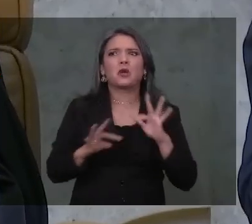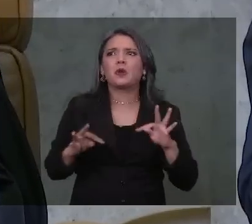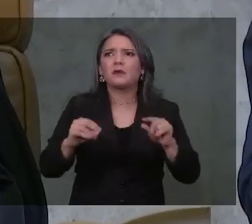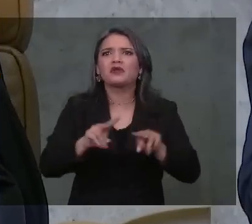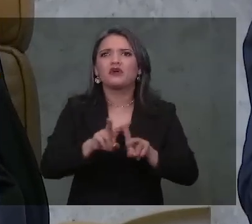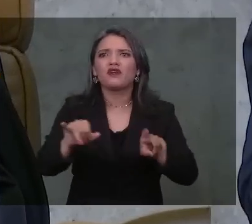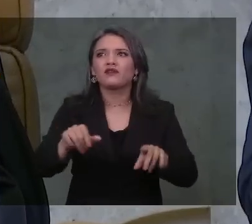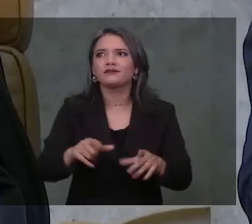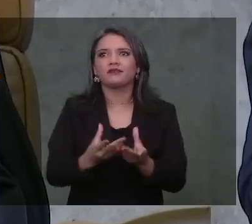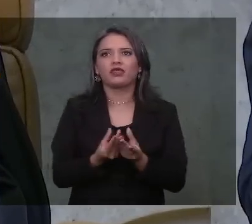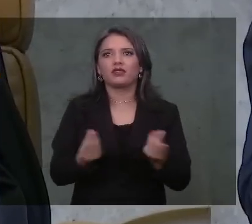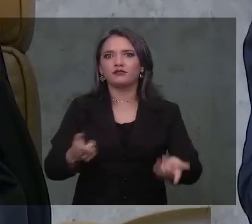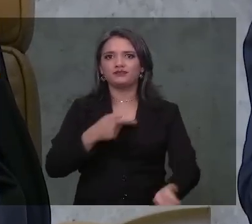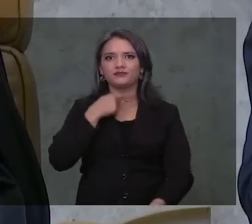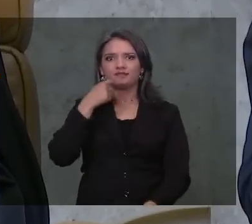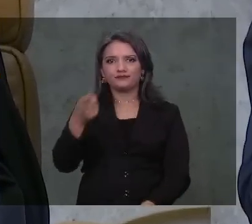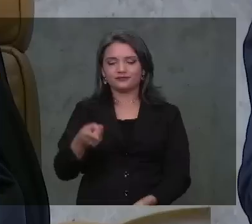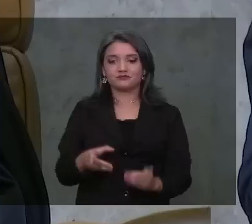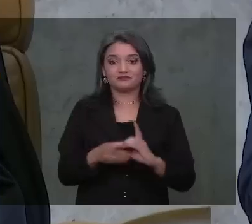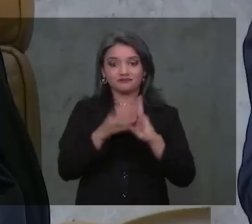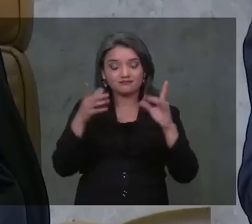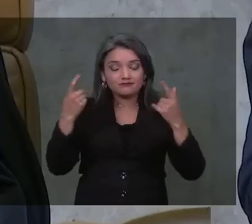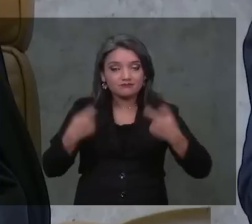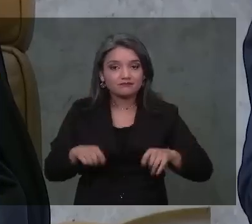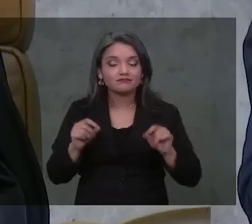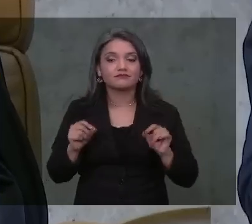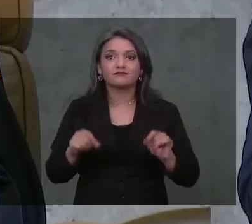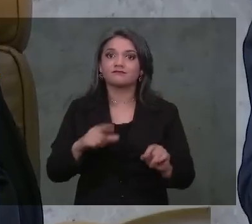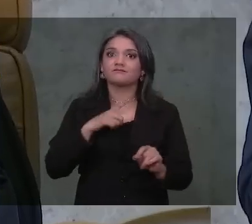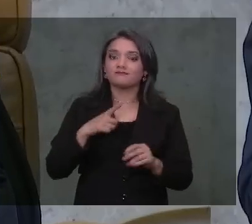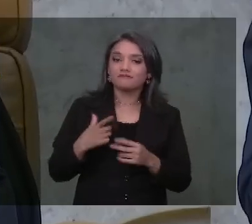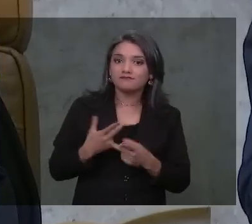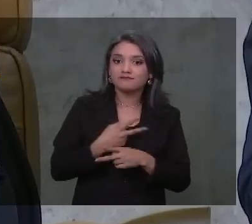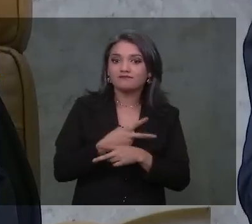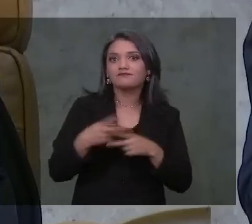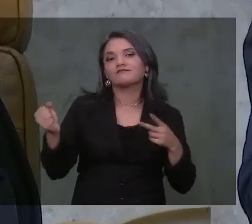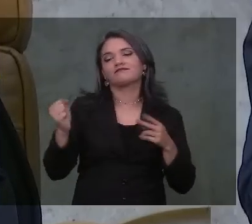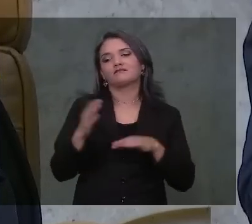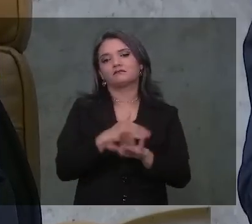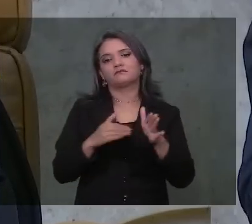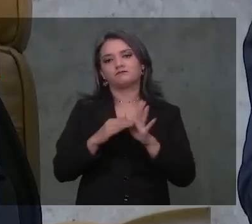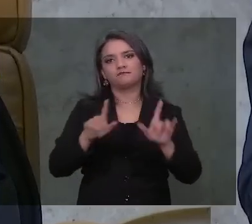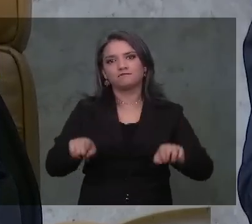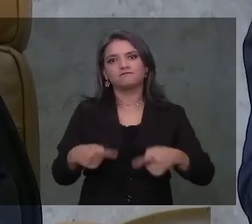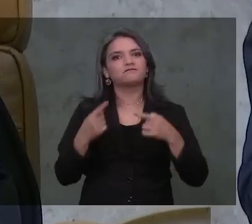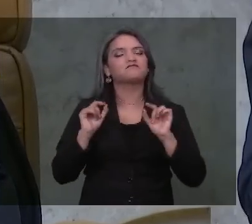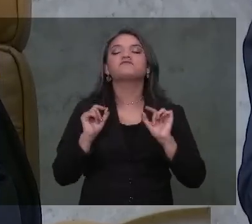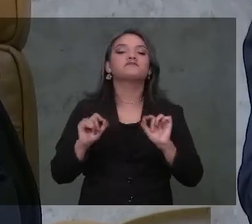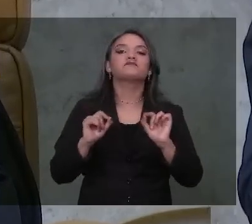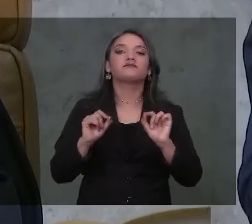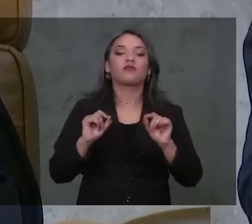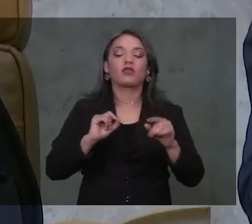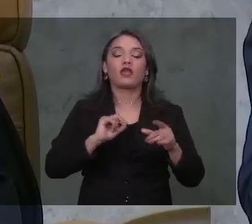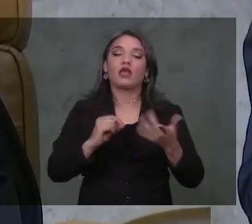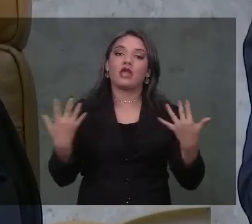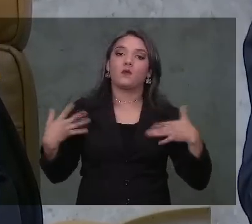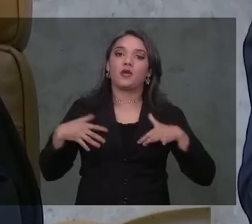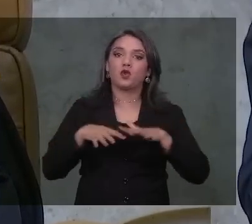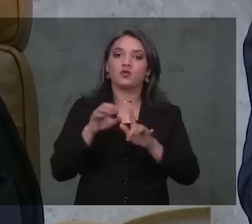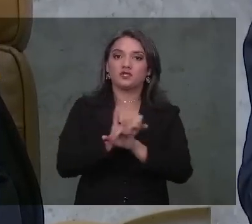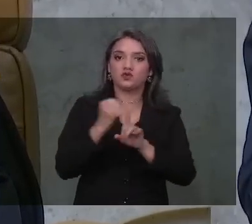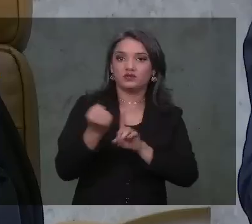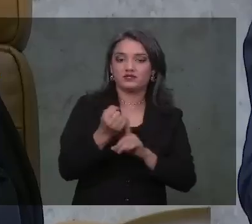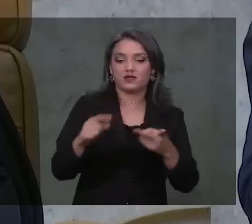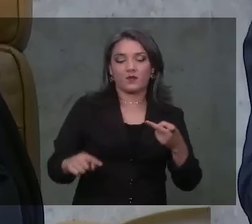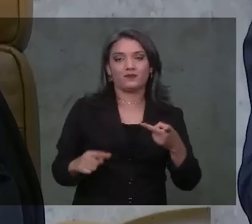democracias contemporâneas precisam equacionar e vencer os desafios da inclusão social, da luta contra as